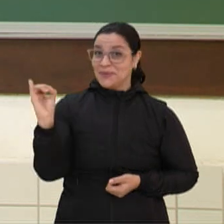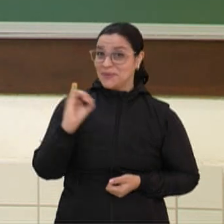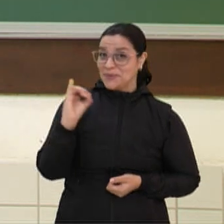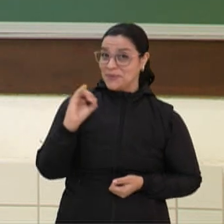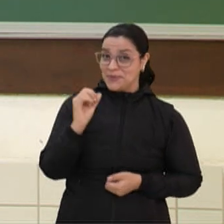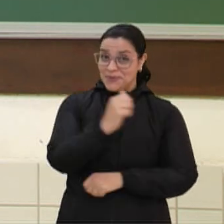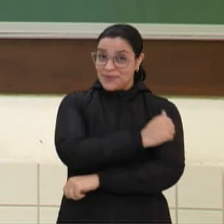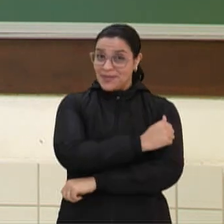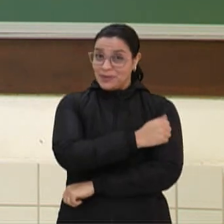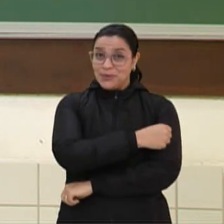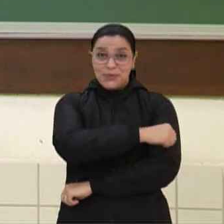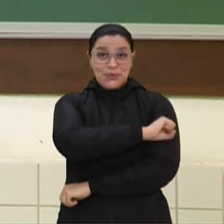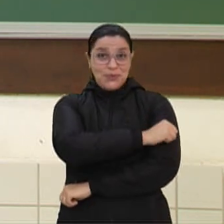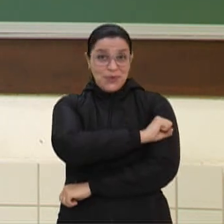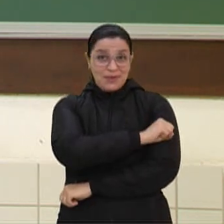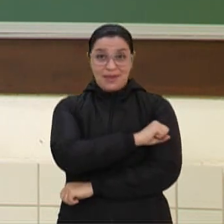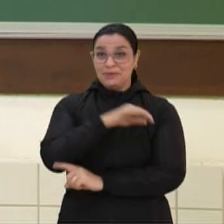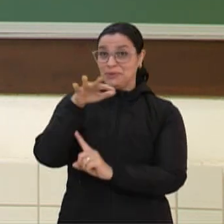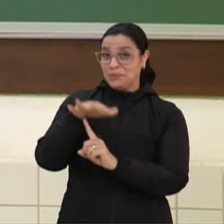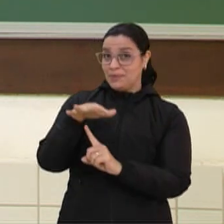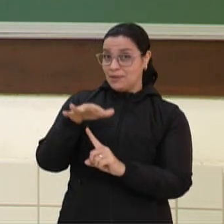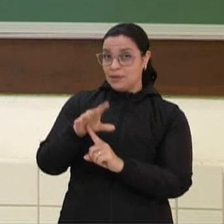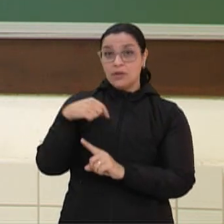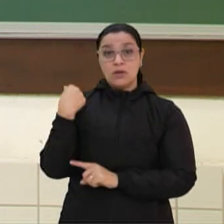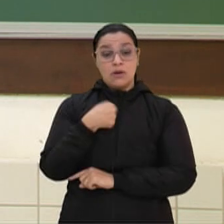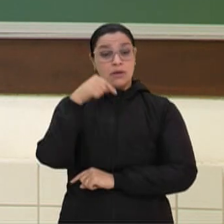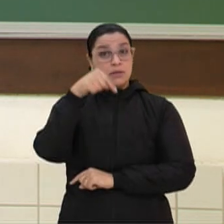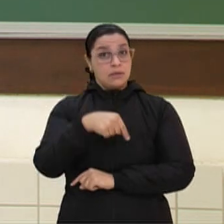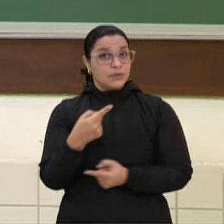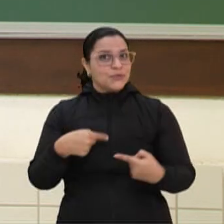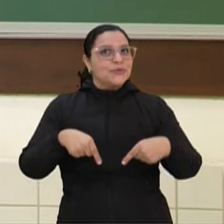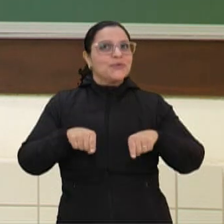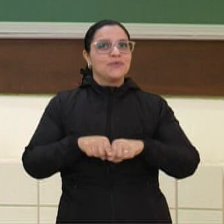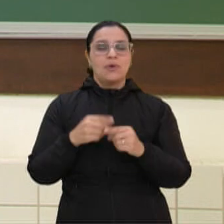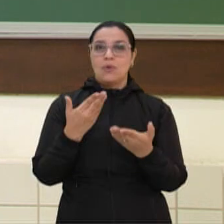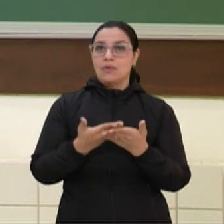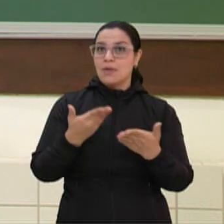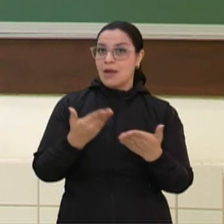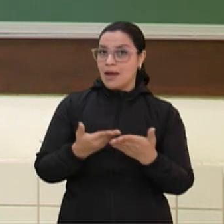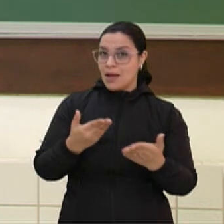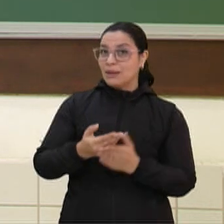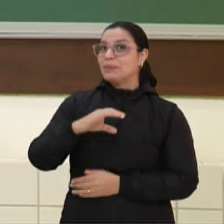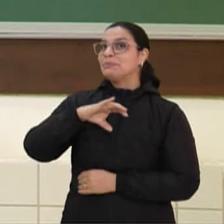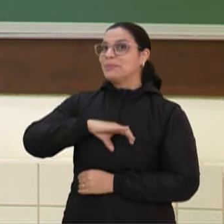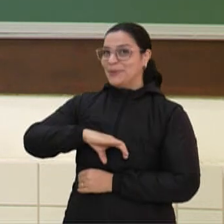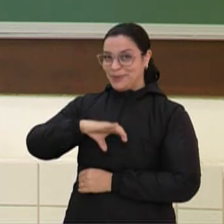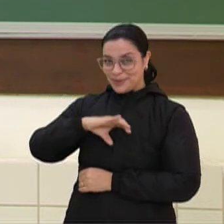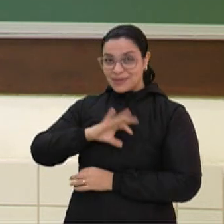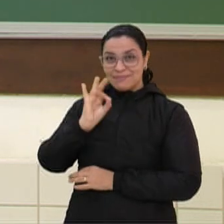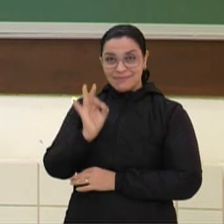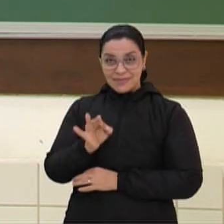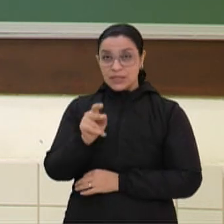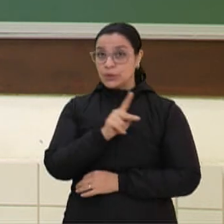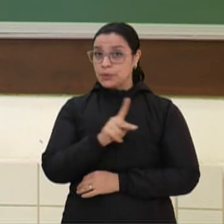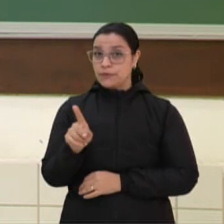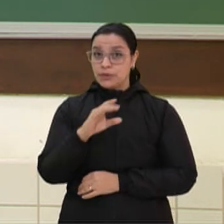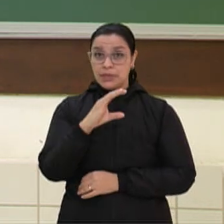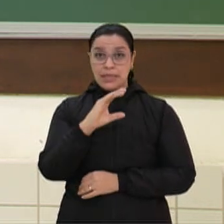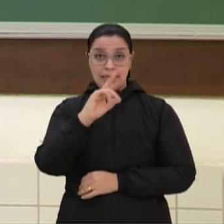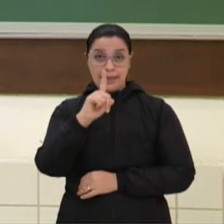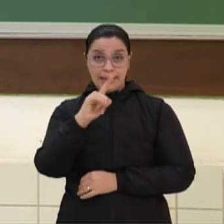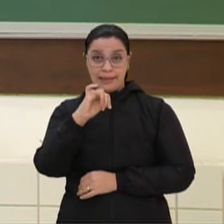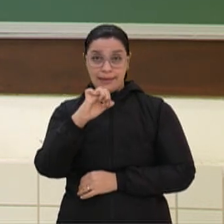Olá, alunos do oitavo ano do Paraná. Estamos aqui para mais uma aula de língua portuguesa. Eu sou a